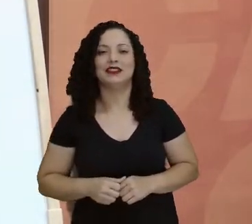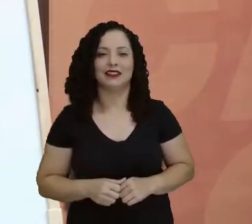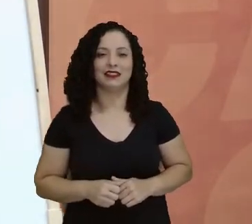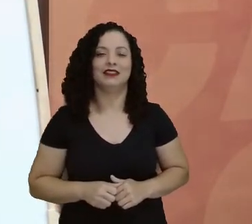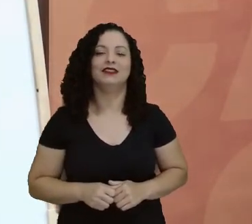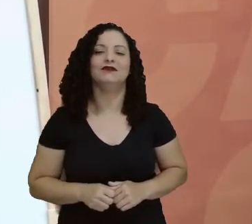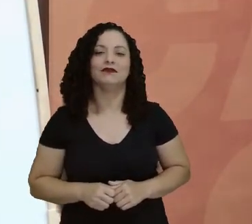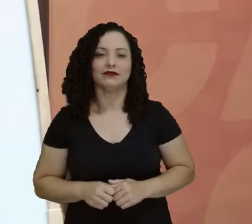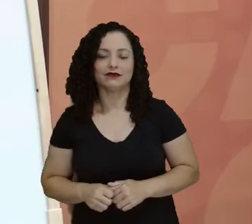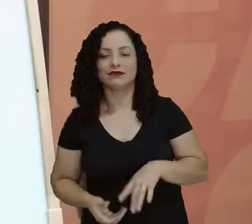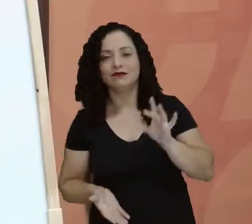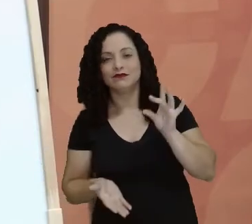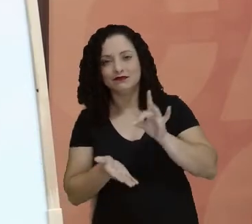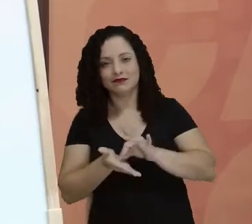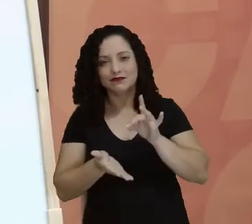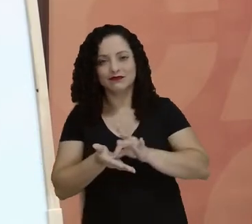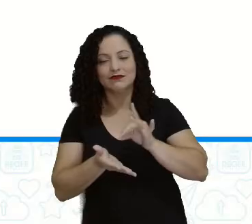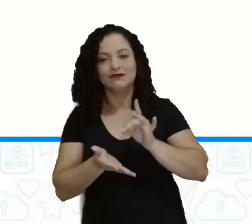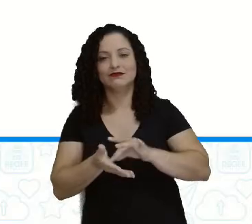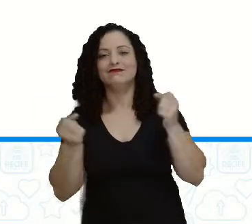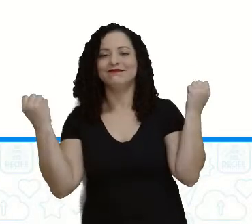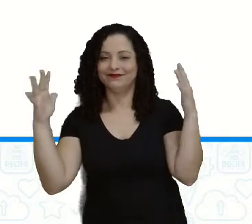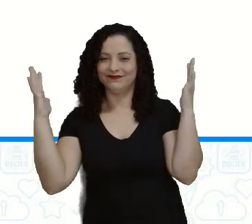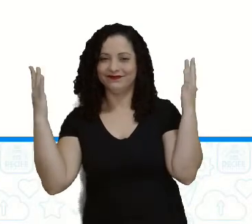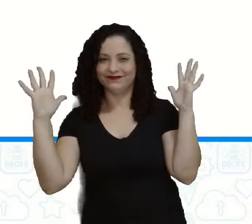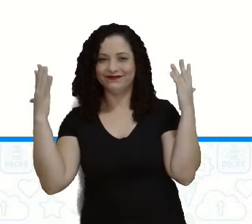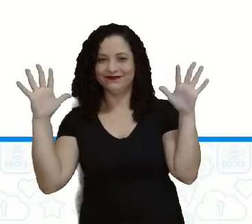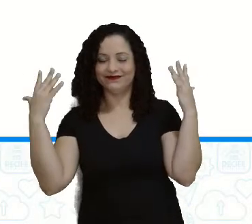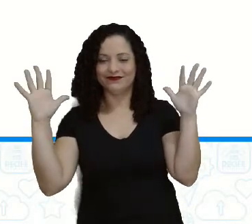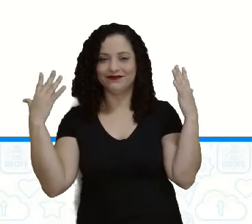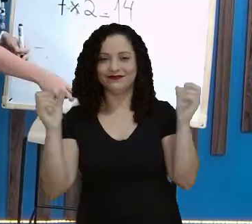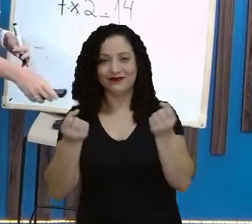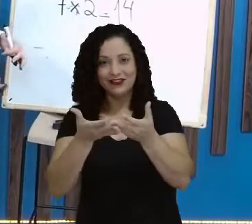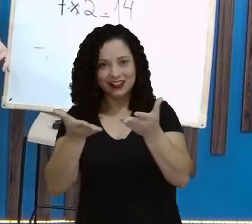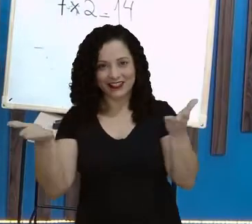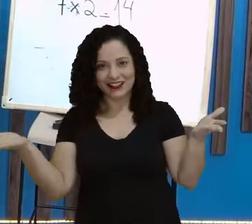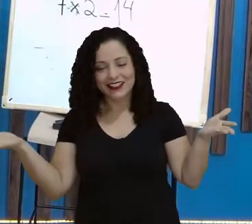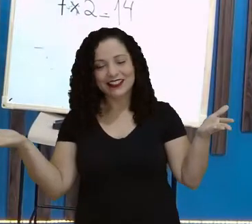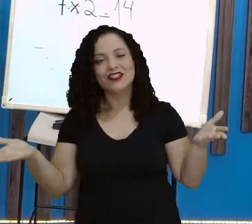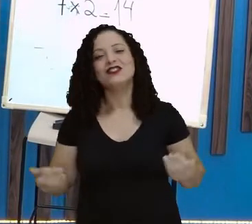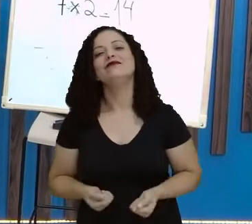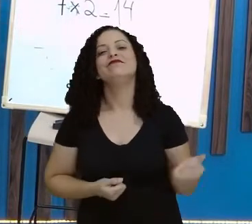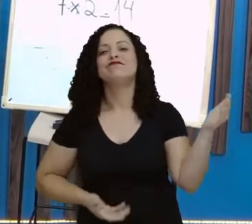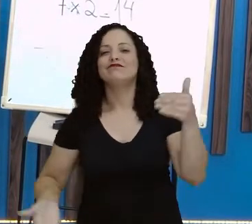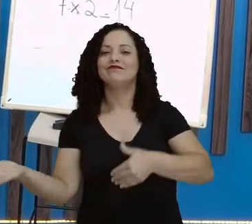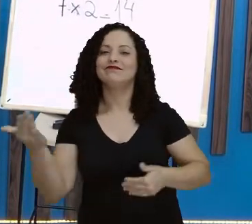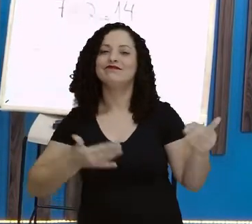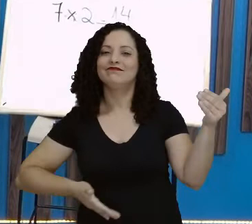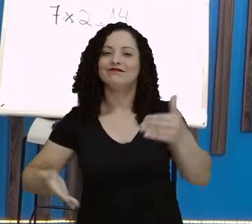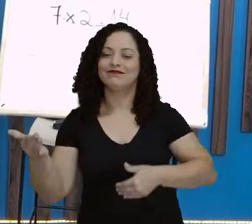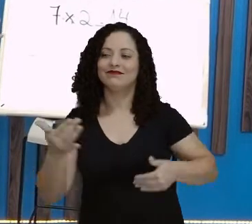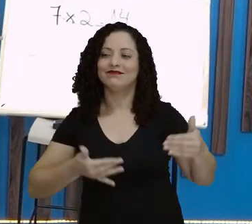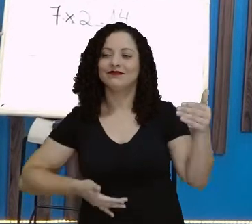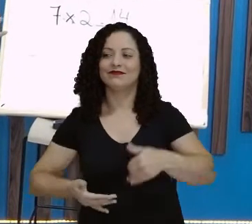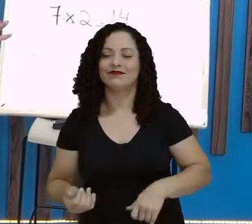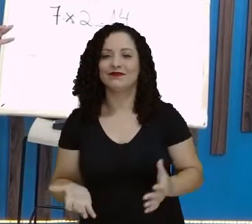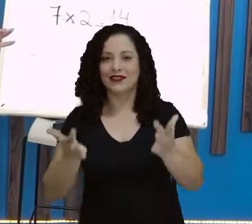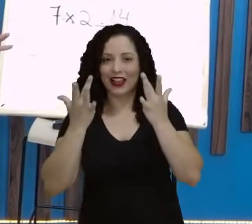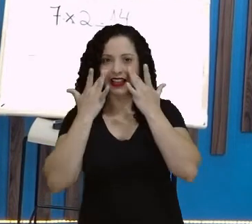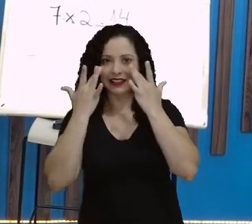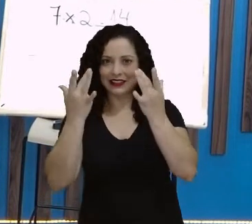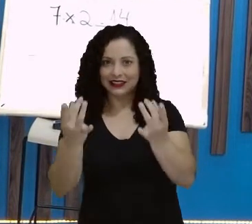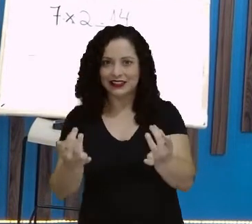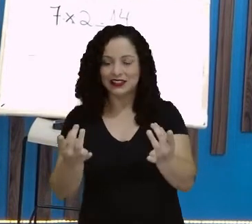14. Exatamente isso. Parabéns, viu, Lázaro e Nuala, que estão bem ativos aí, prestando